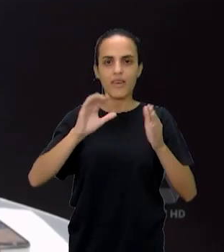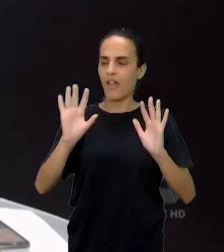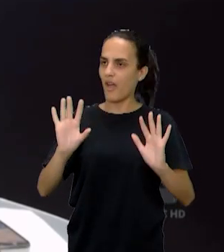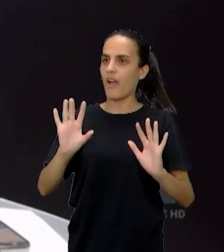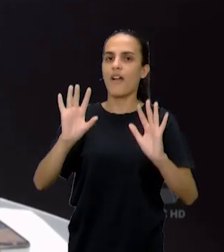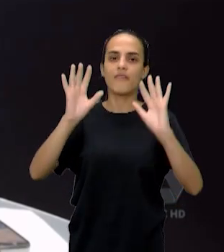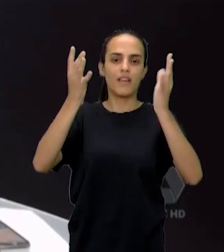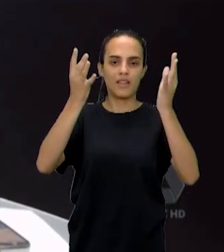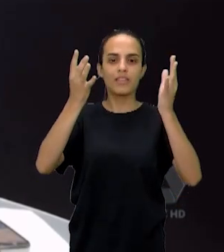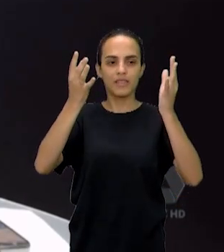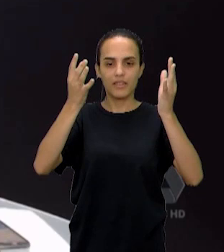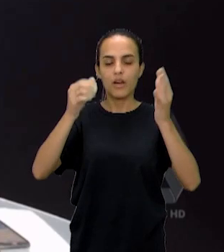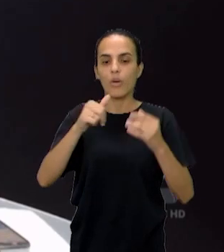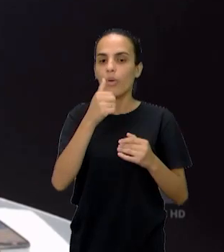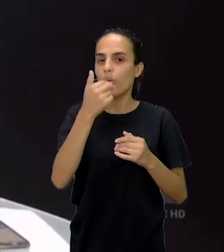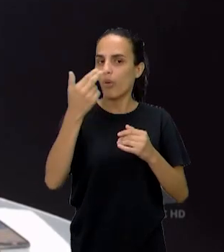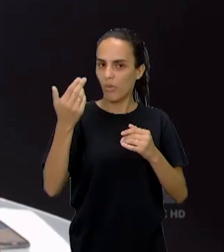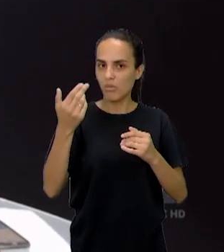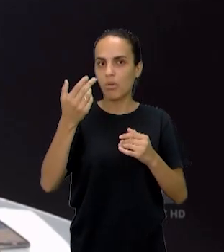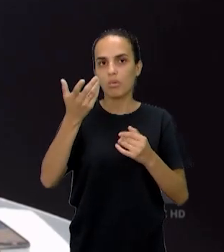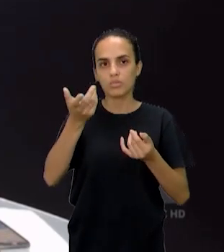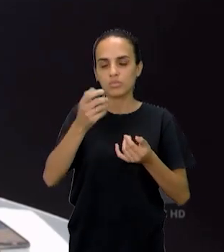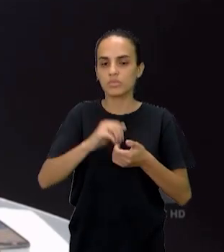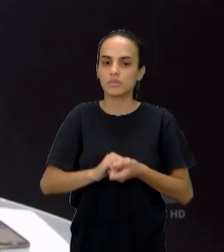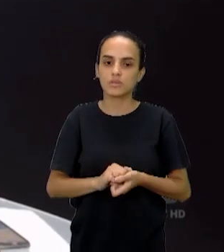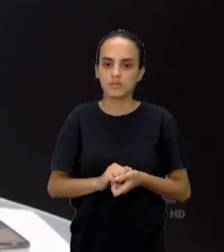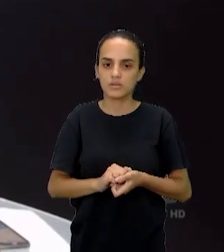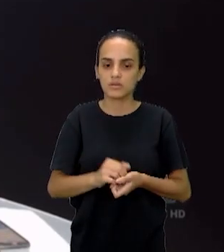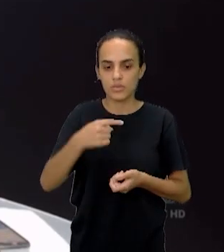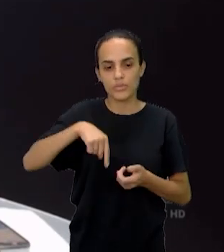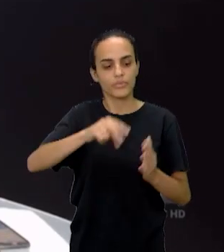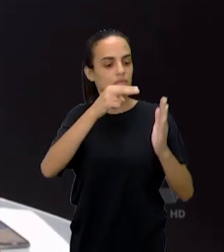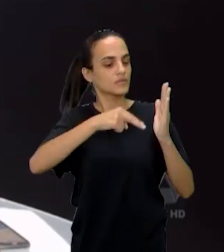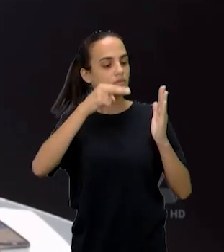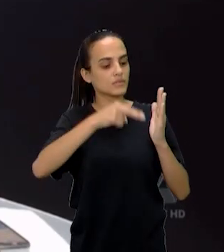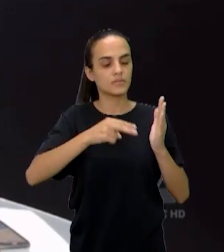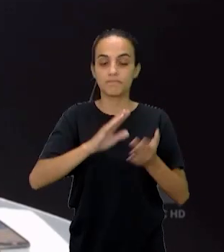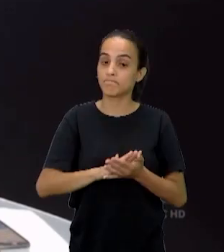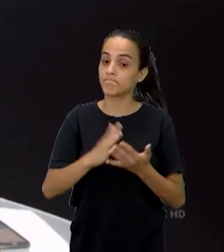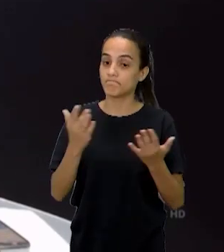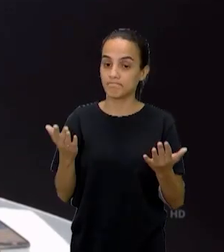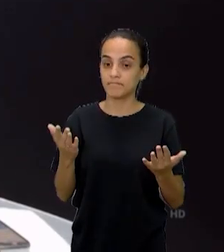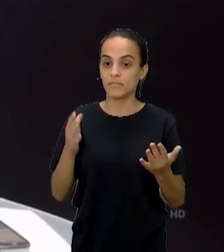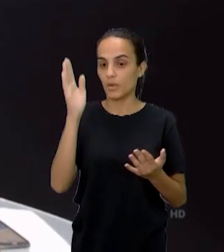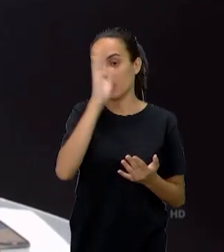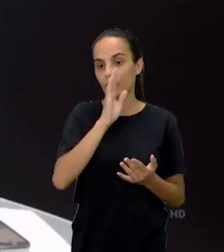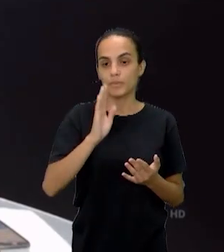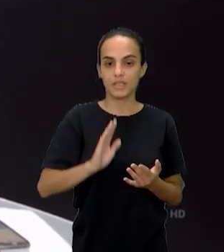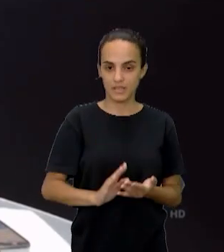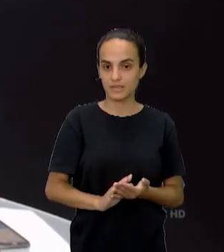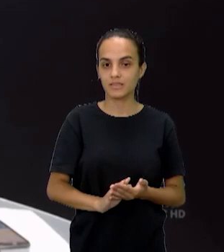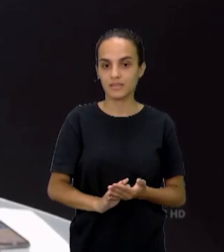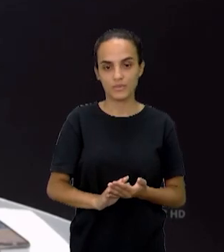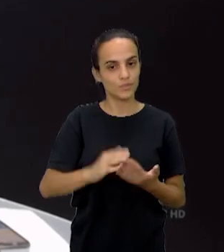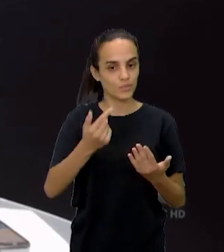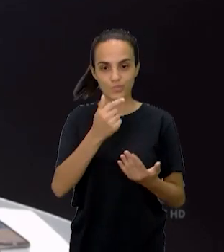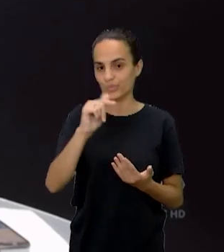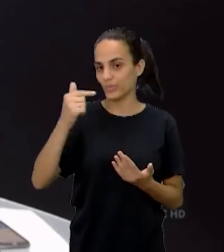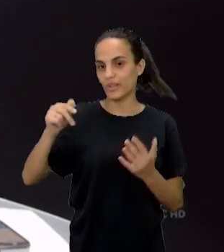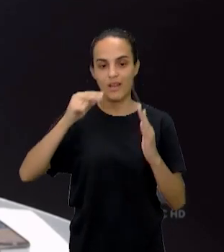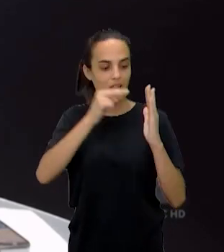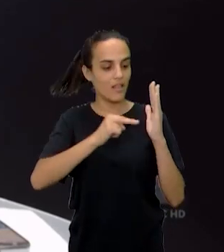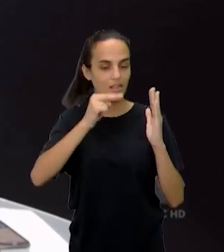para aumentar a conscientização do quanto estamos lendo? Afinal, o brasileiro não tem aí a